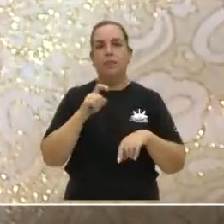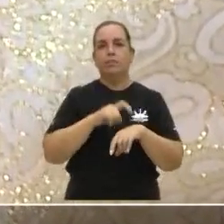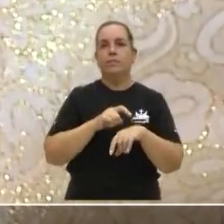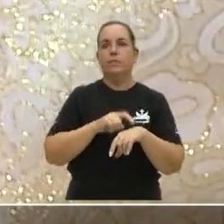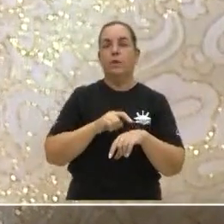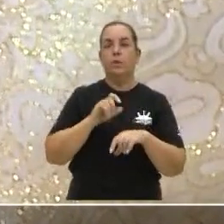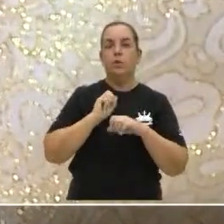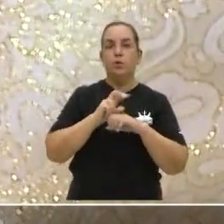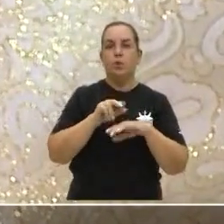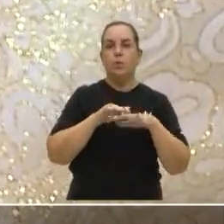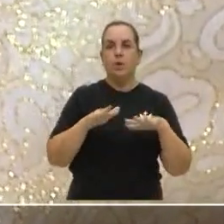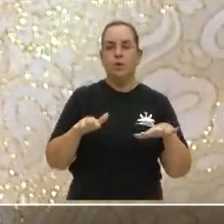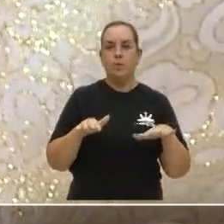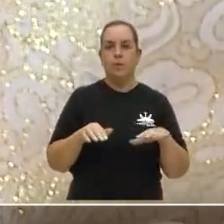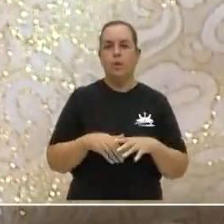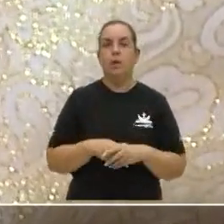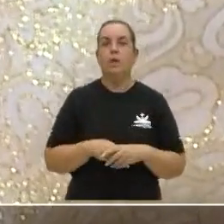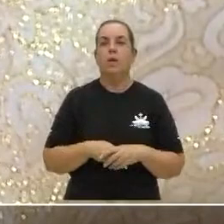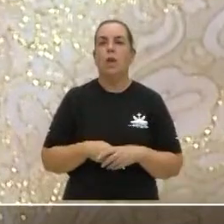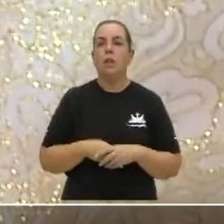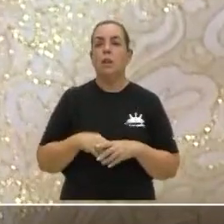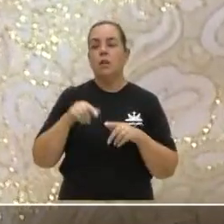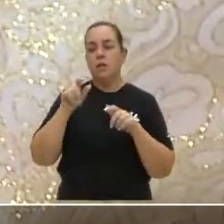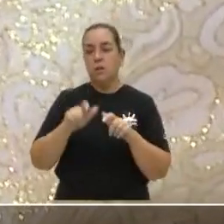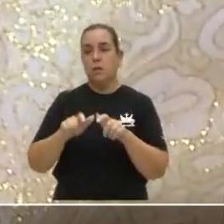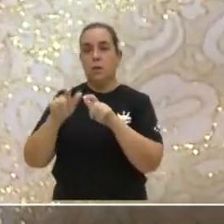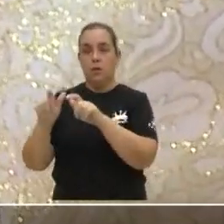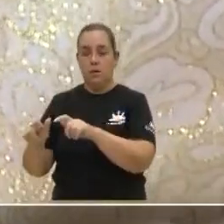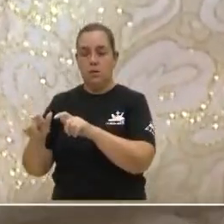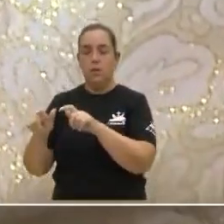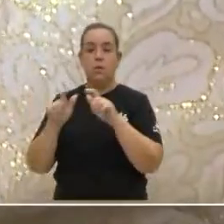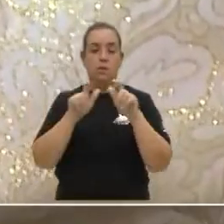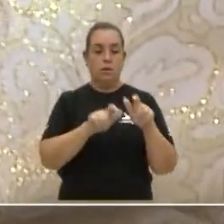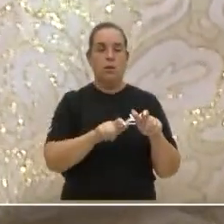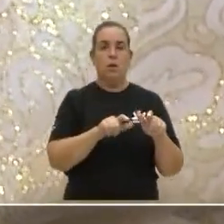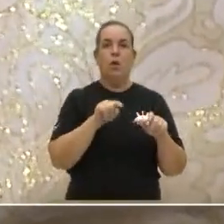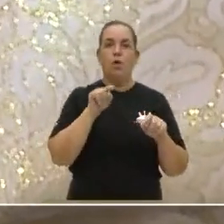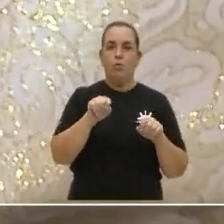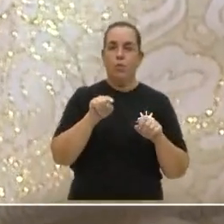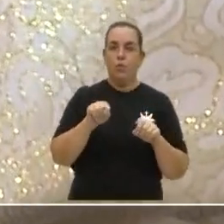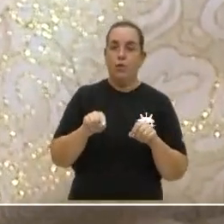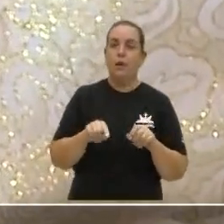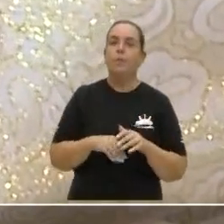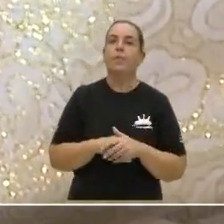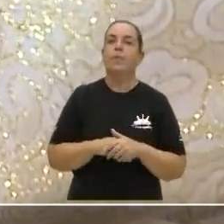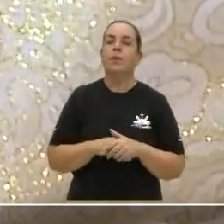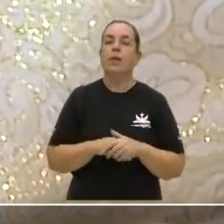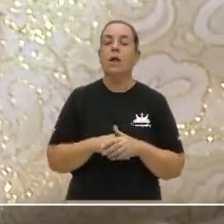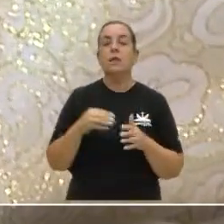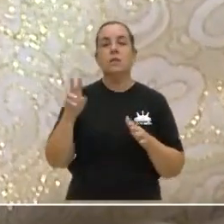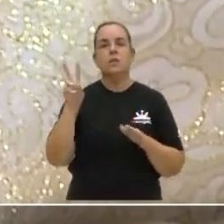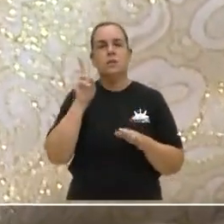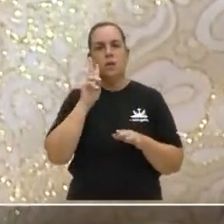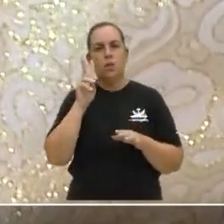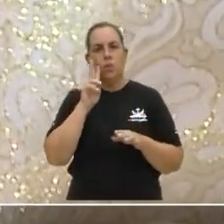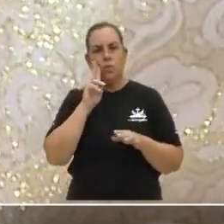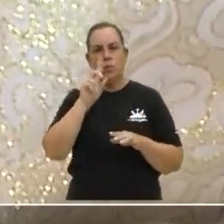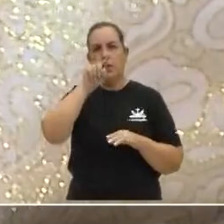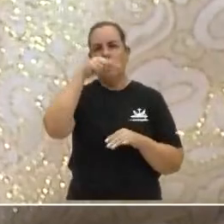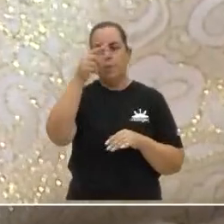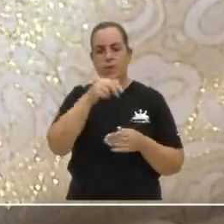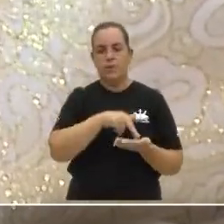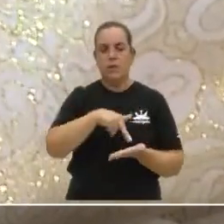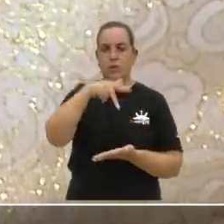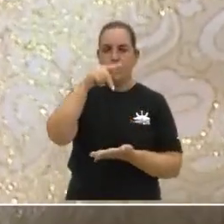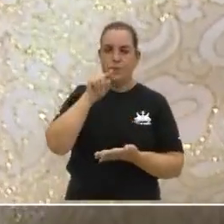pandemia, entre o natural e o sobrenatural, foi lançado na segunda-feira, depois da Páscoa.